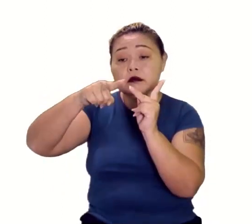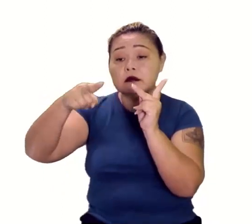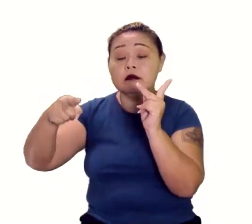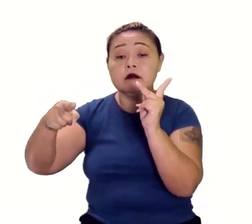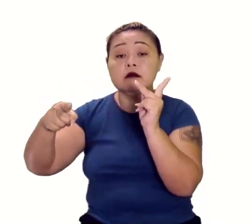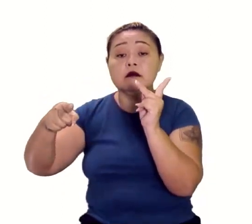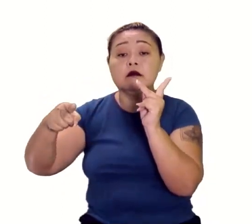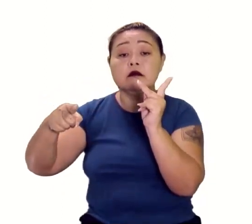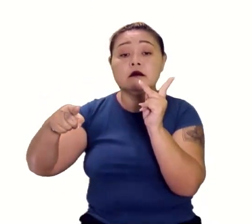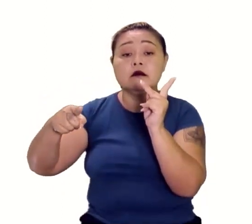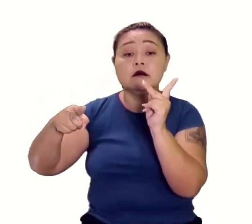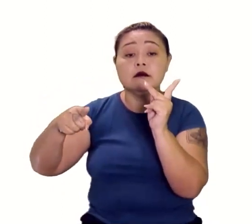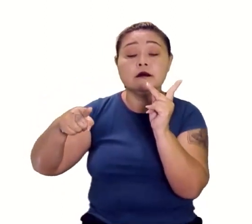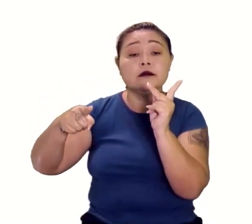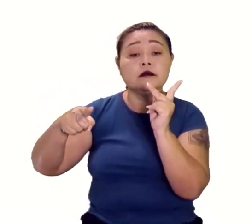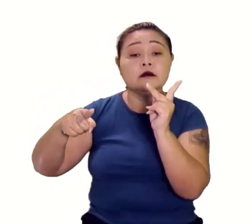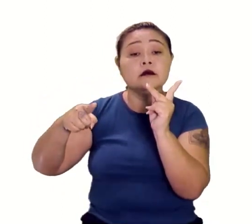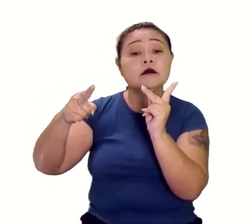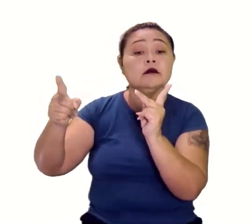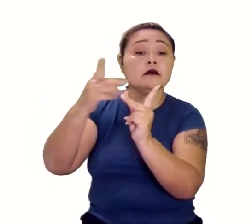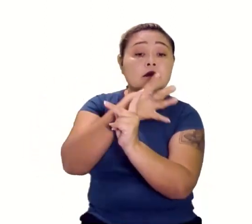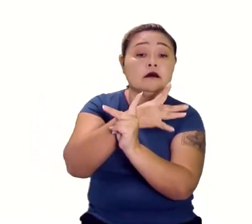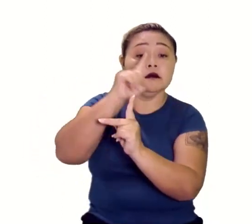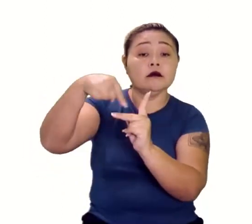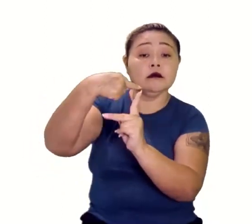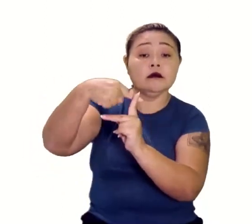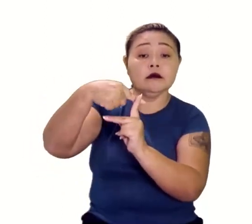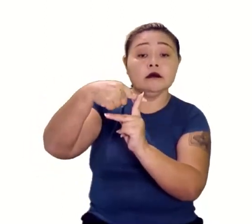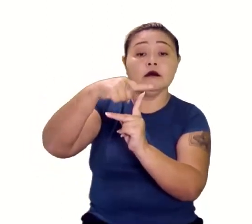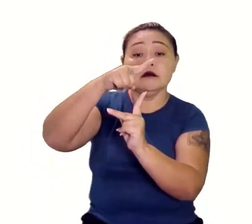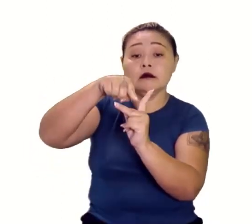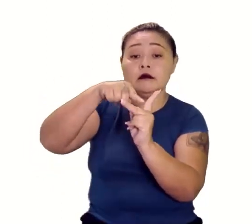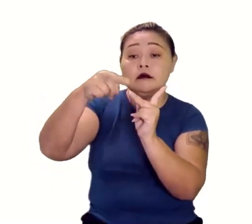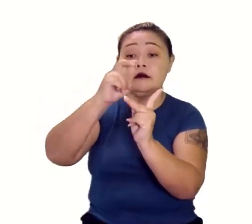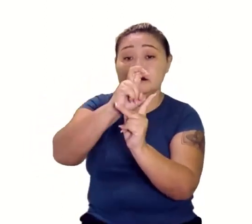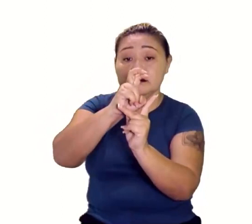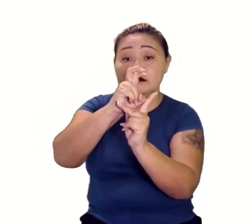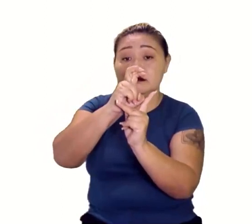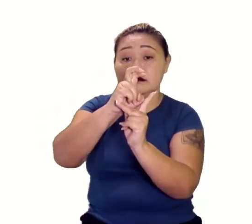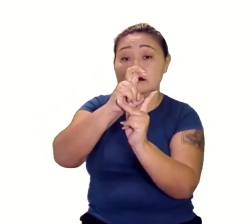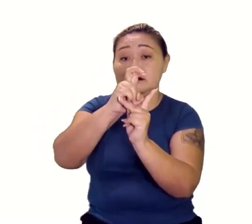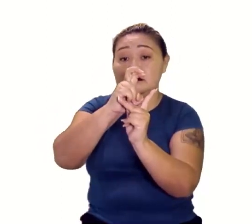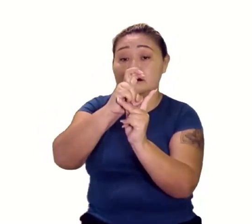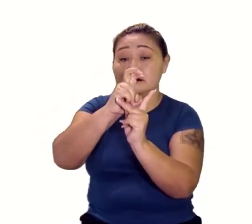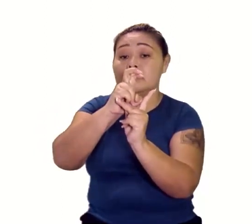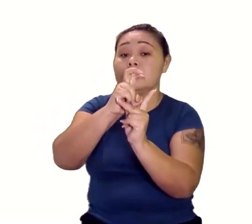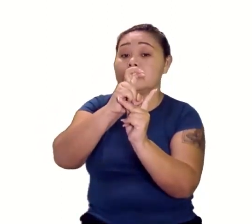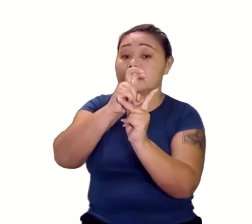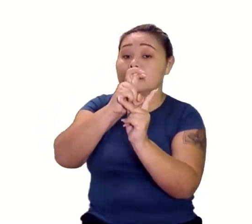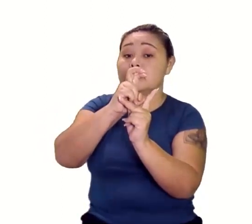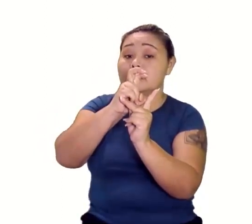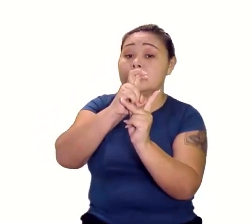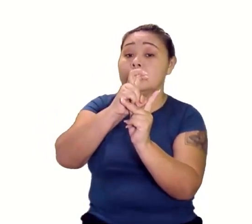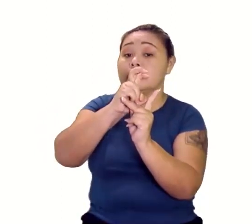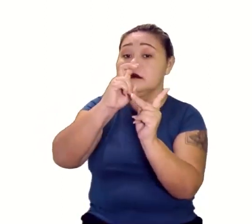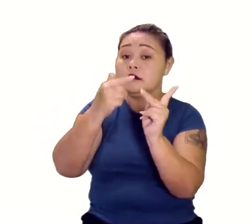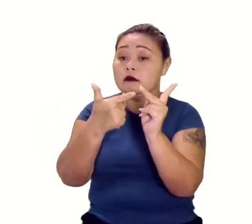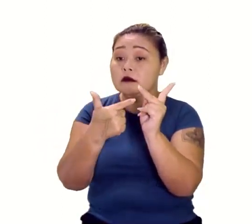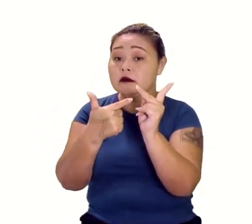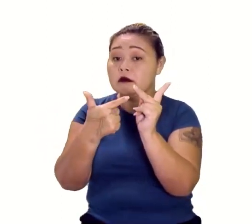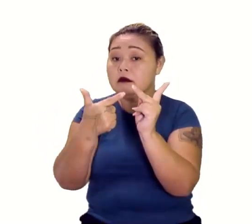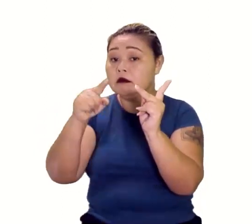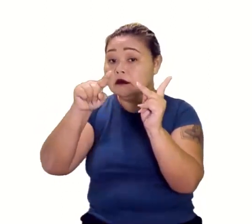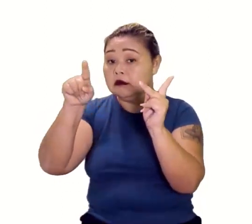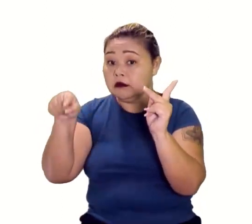raiz, tá? Aqui, vamos lá, 4 mais. Raiz quinta, já podemos tirar o parênteses de...